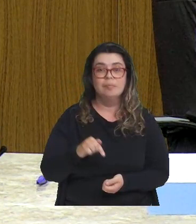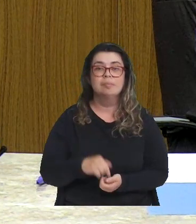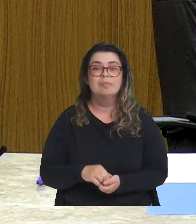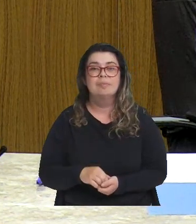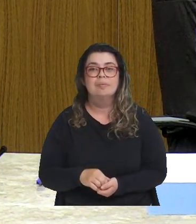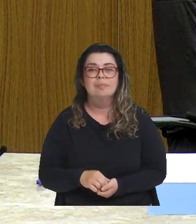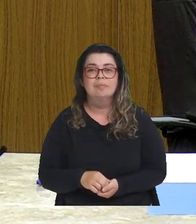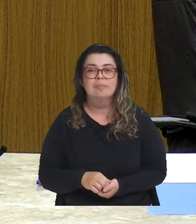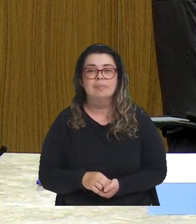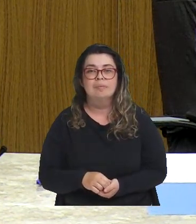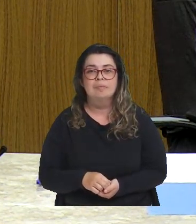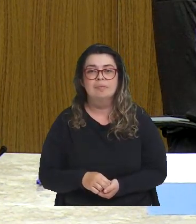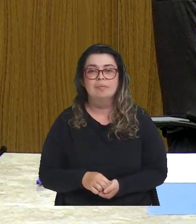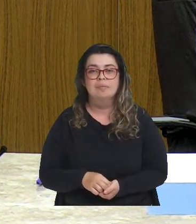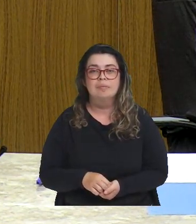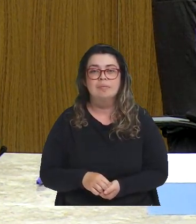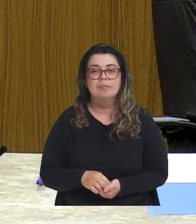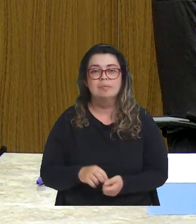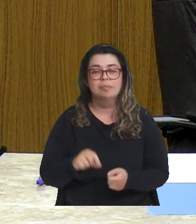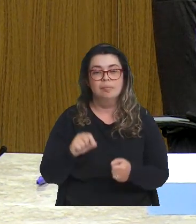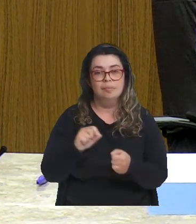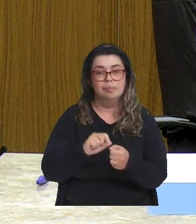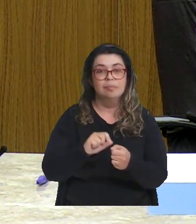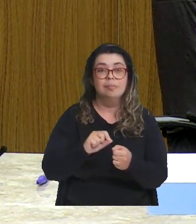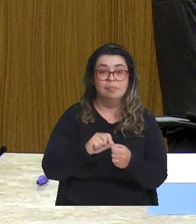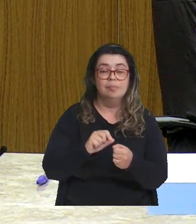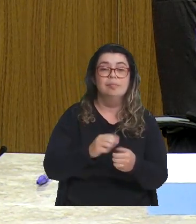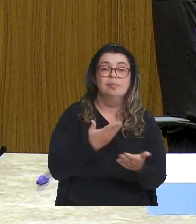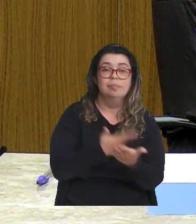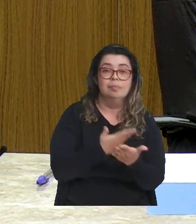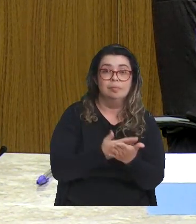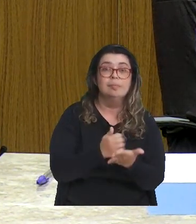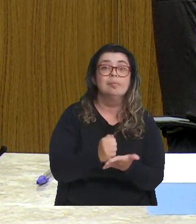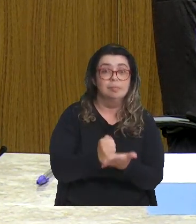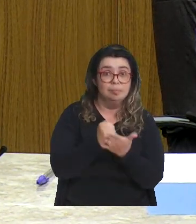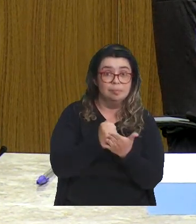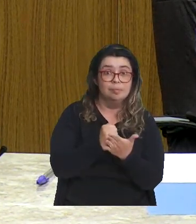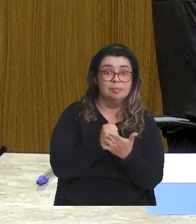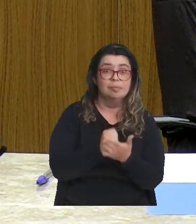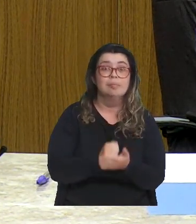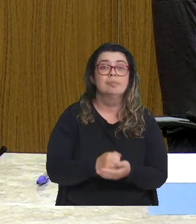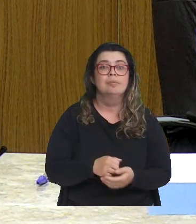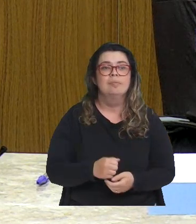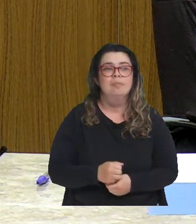um crivo, nos auxiliaram muito aqui.